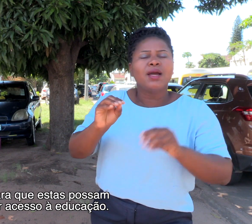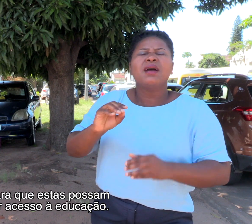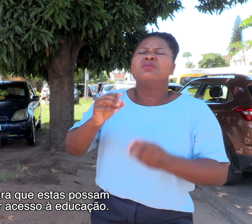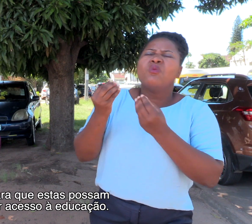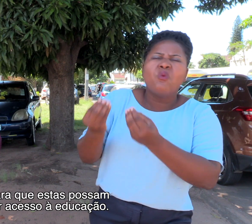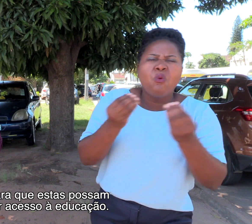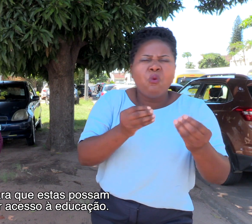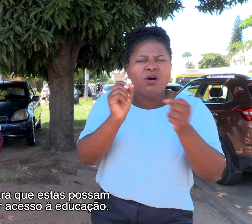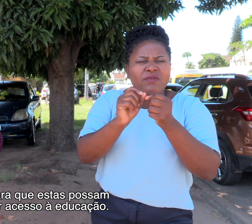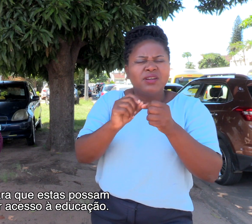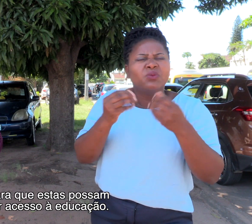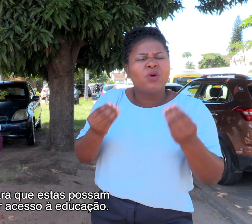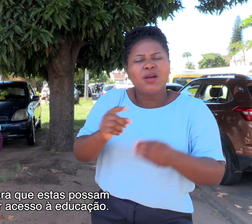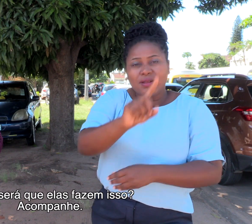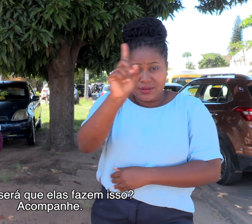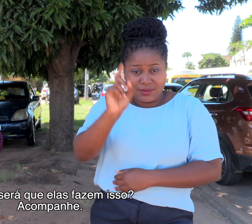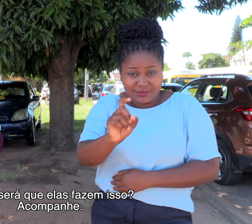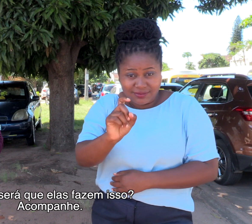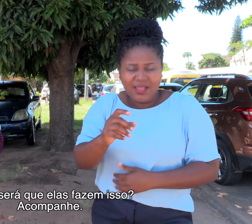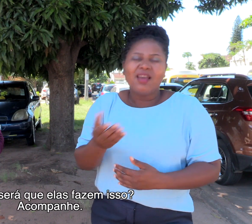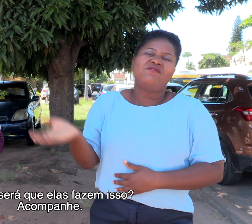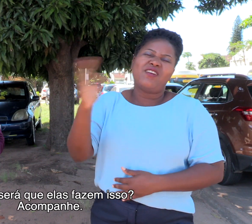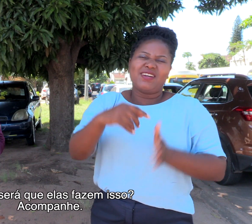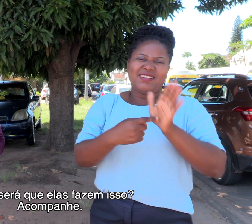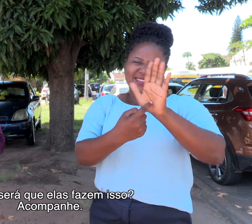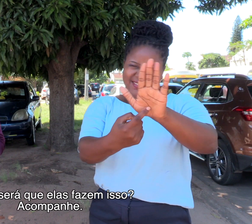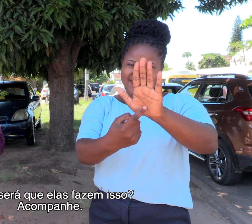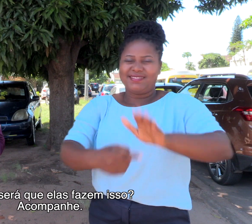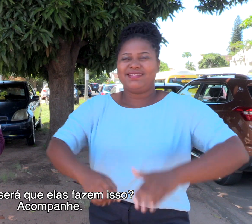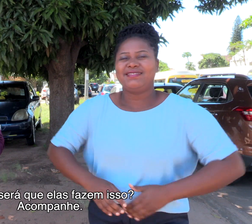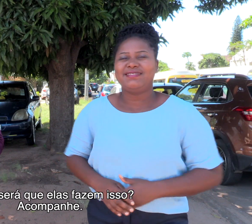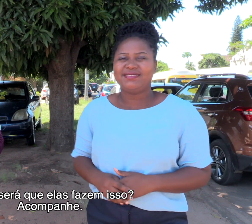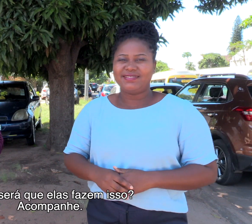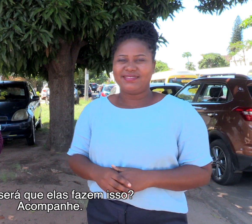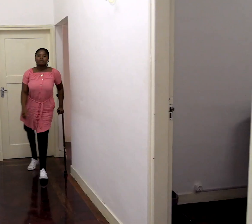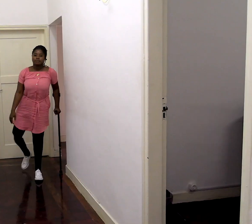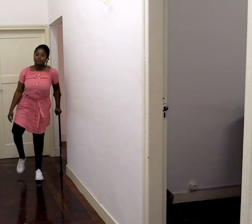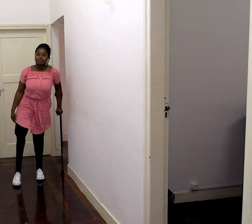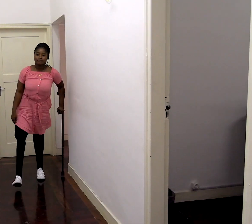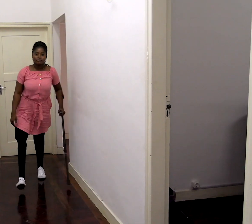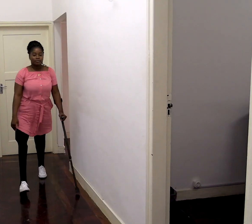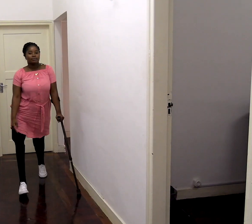possam ter acesso à educação. Como será que elas fazem isso? Acompanhe!